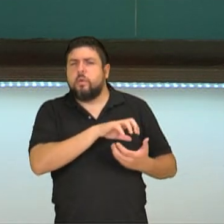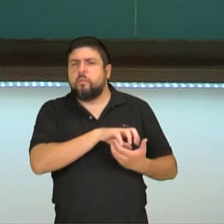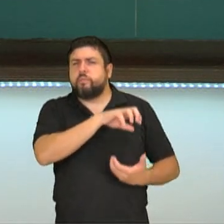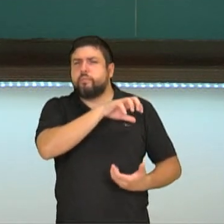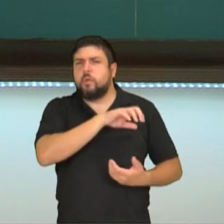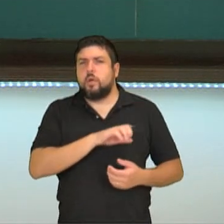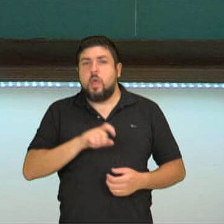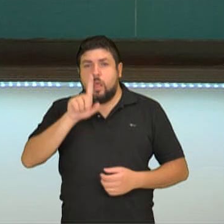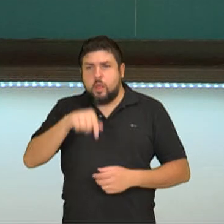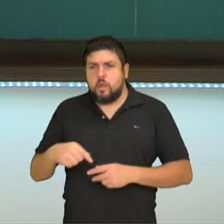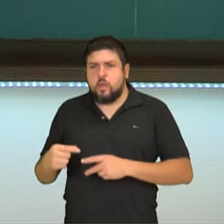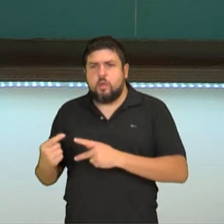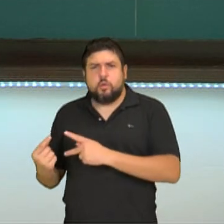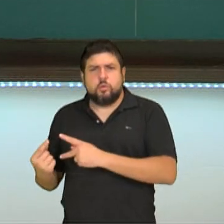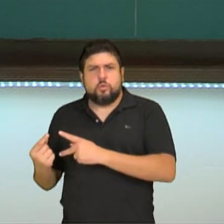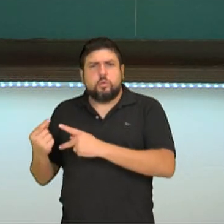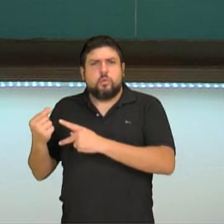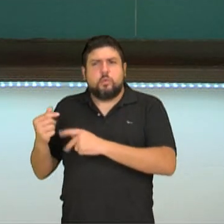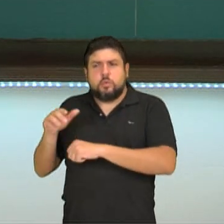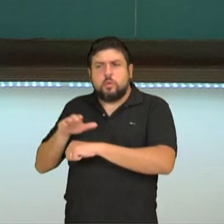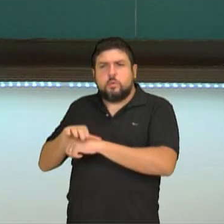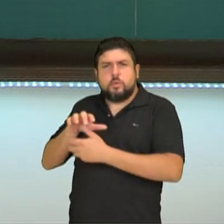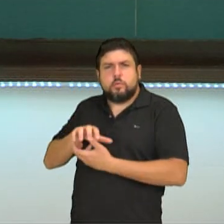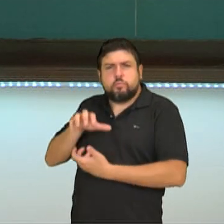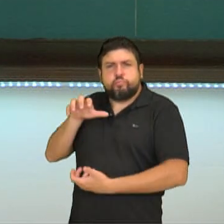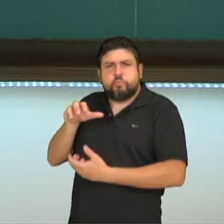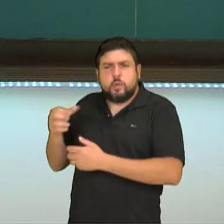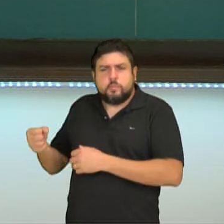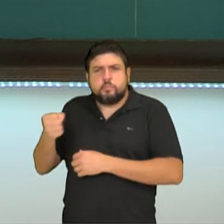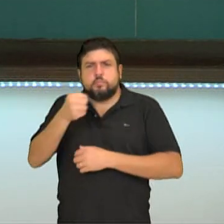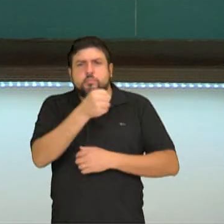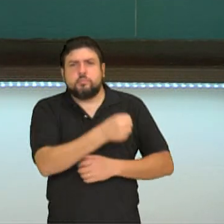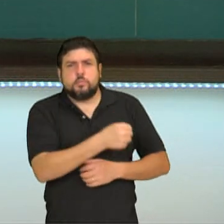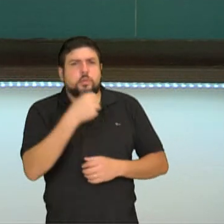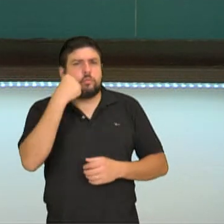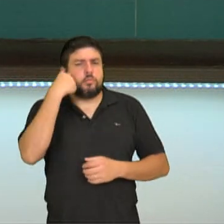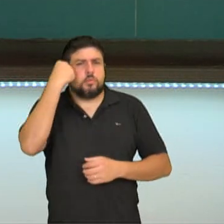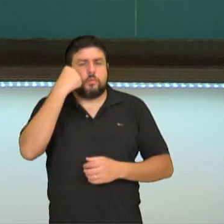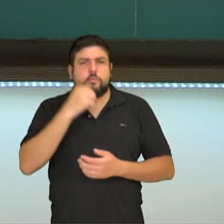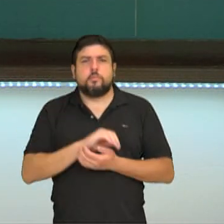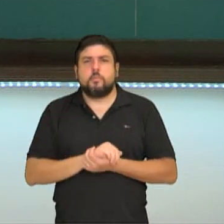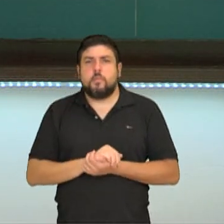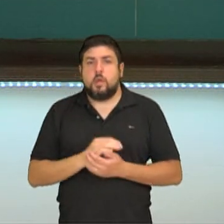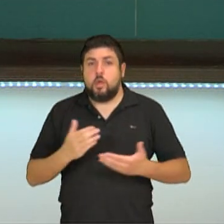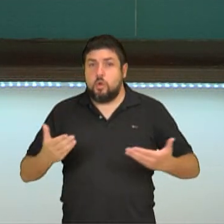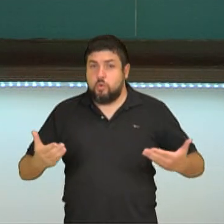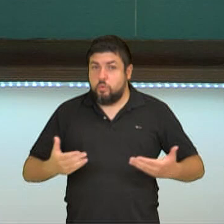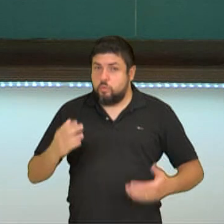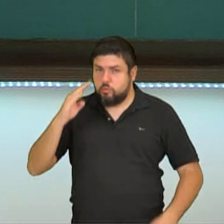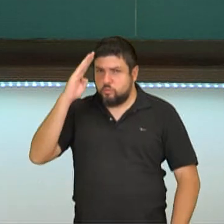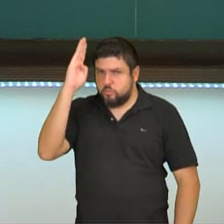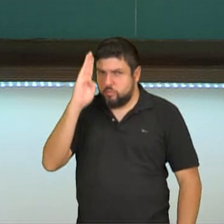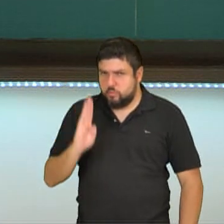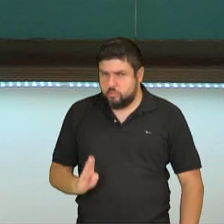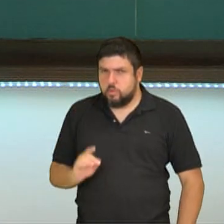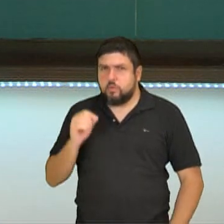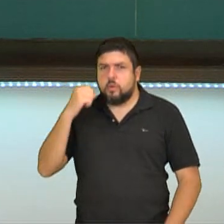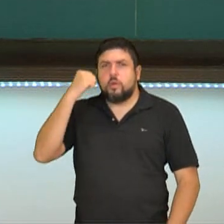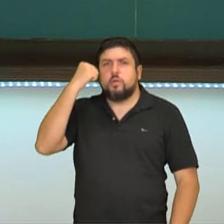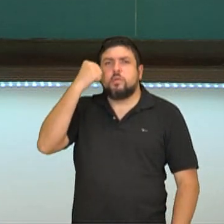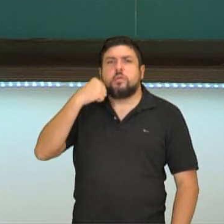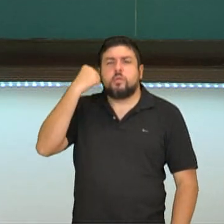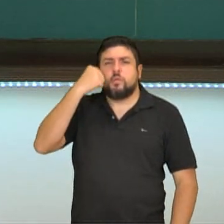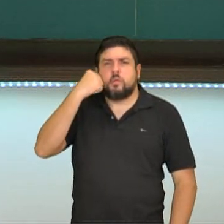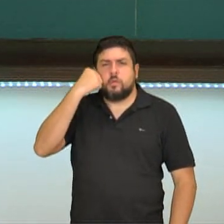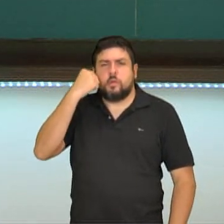mais velhos da cidade de Roma. E, atualmente, no Senado brasileiro, a gente pode analisar que,